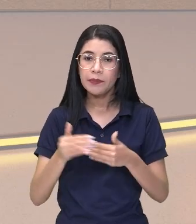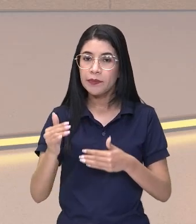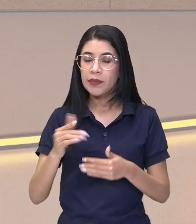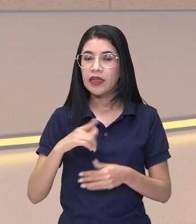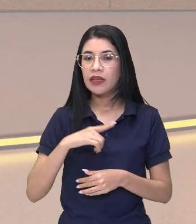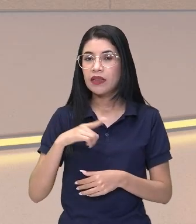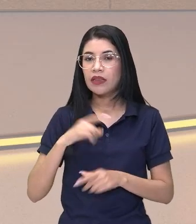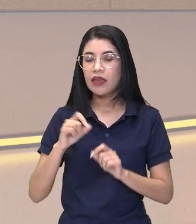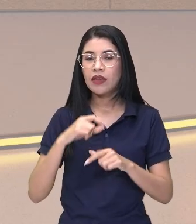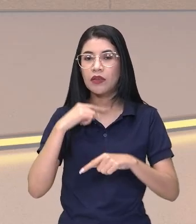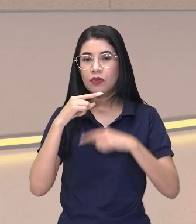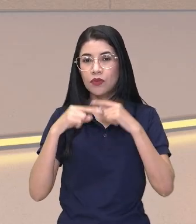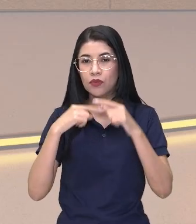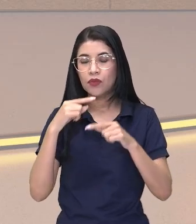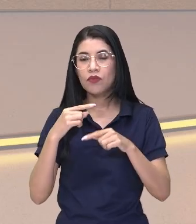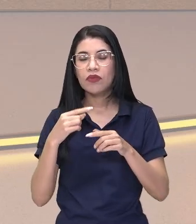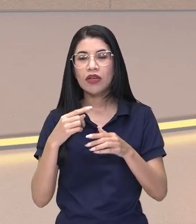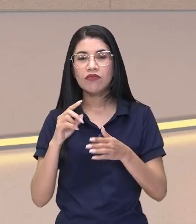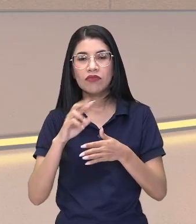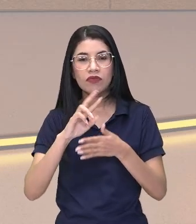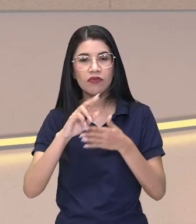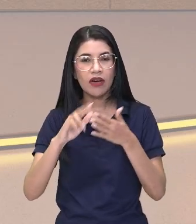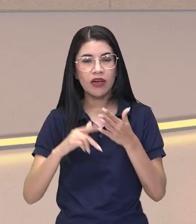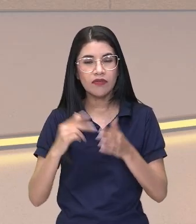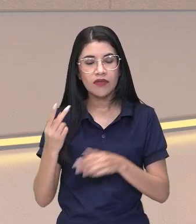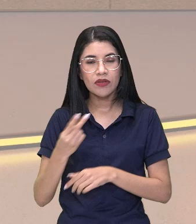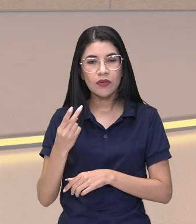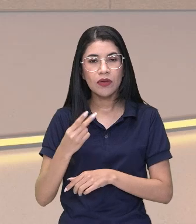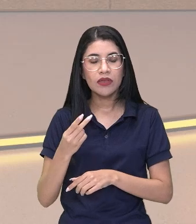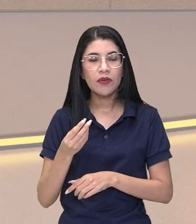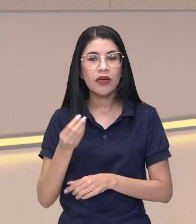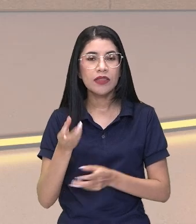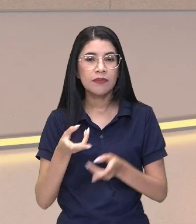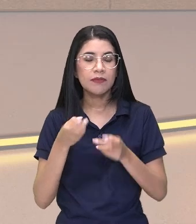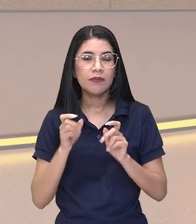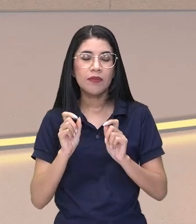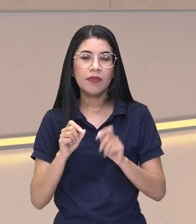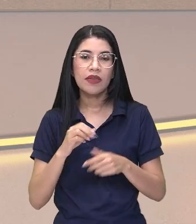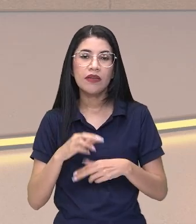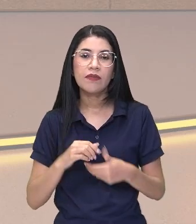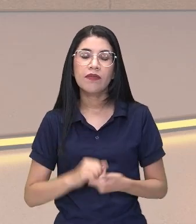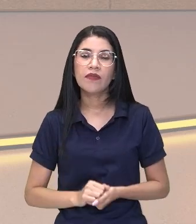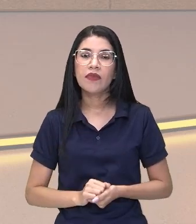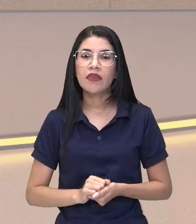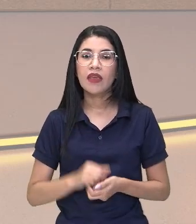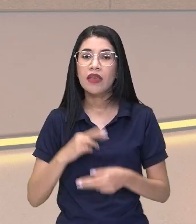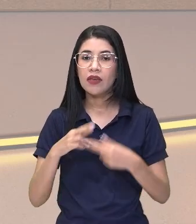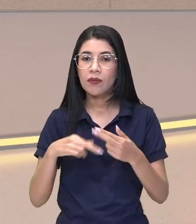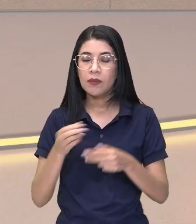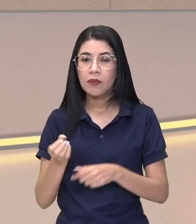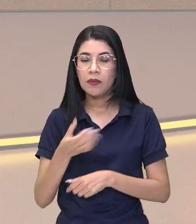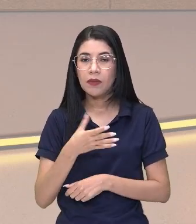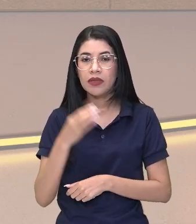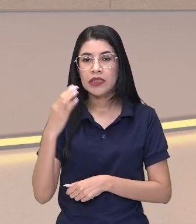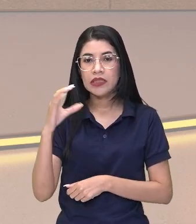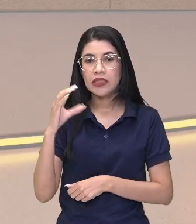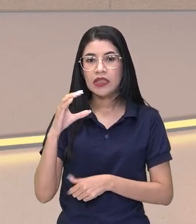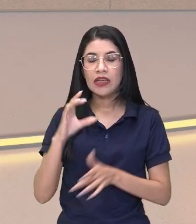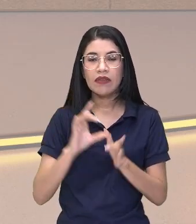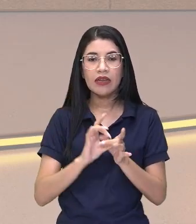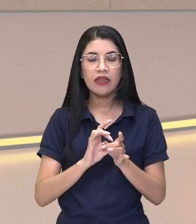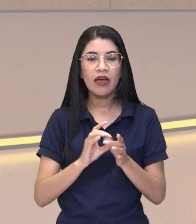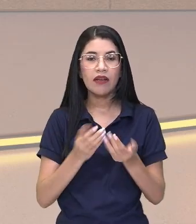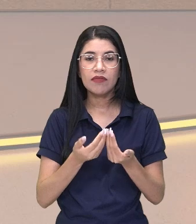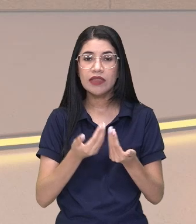então, a questionar esses valores, a gente vai ver, então, que esse nascimento científico, ele vai se desgrudando,